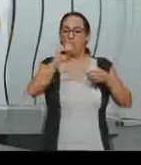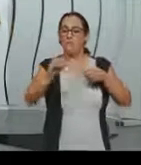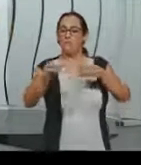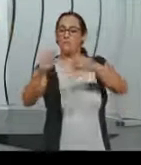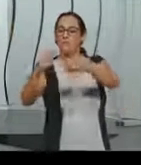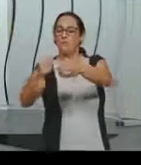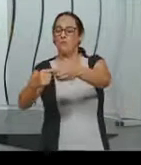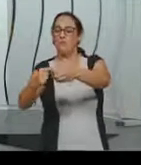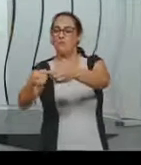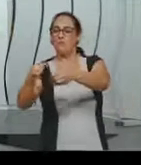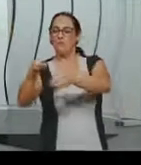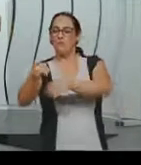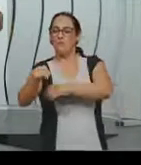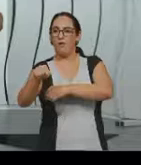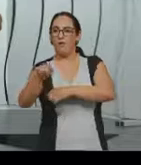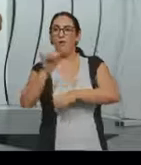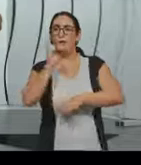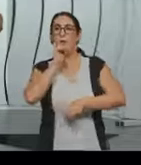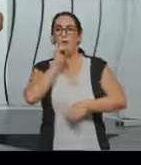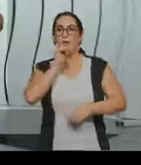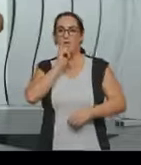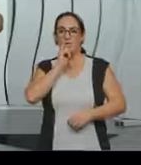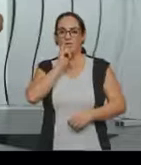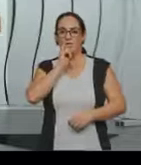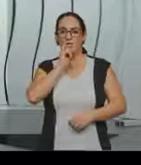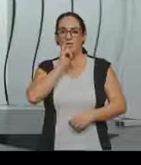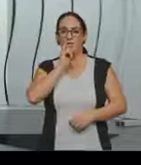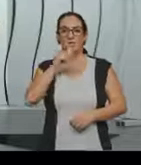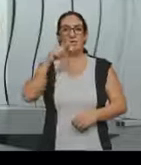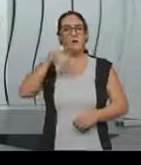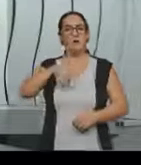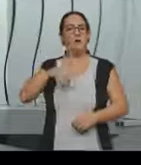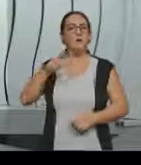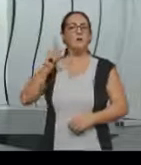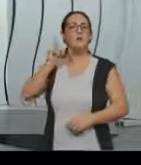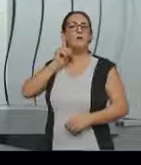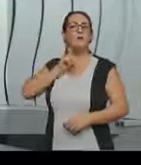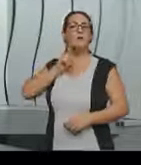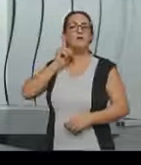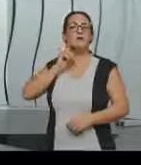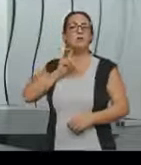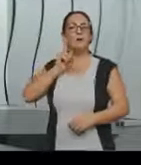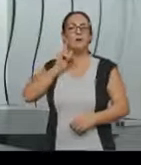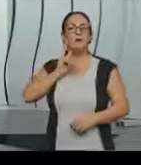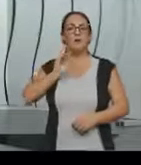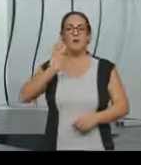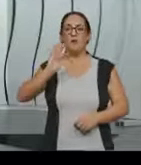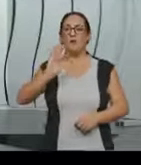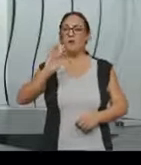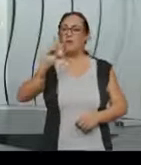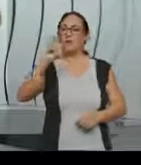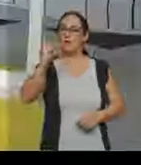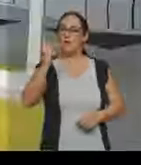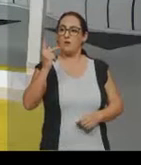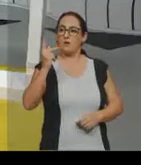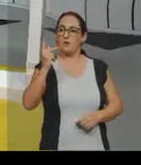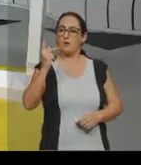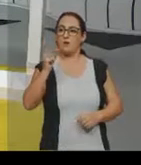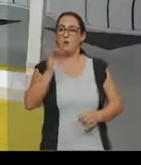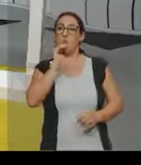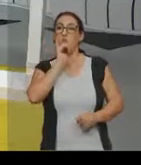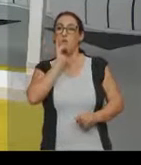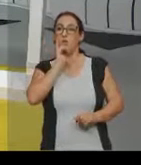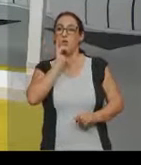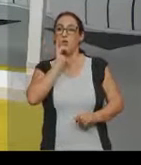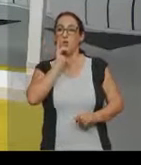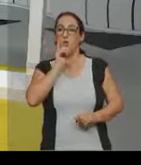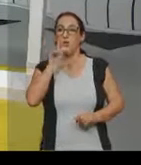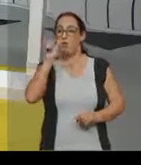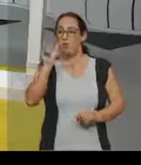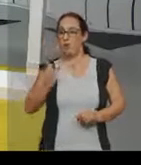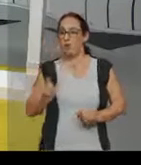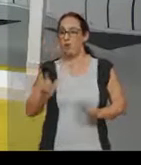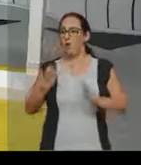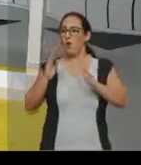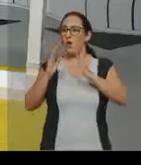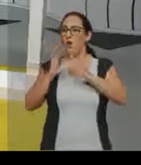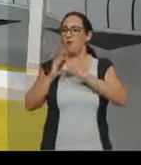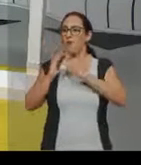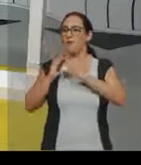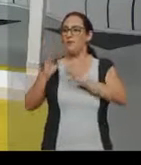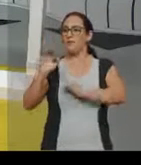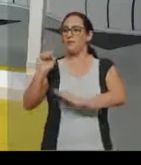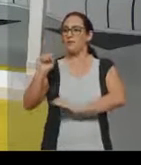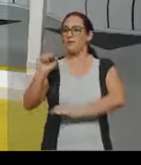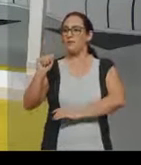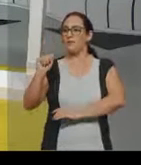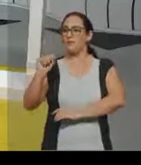que mora, vamos pensar em Minas, Grande BH, aquela pessoa que mora em Sabará, por exemplo, e